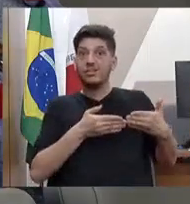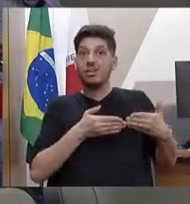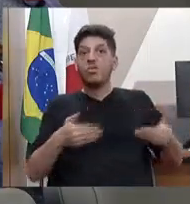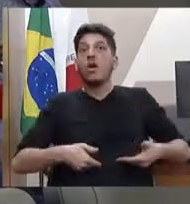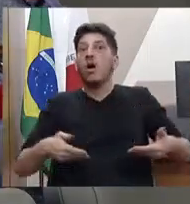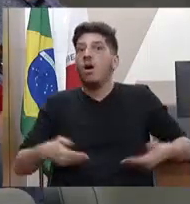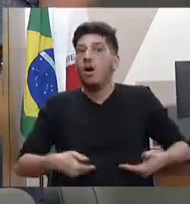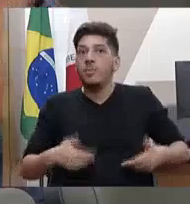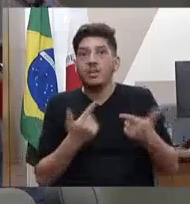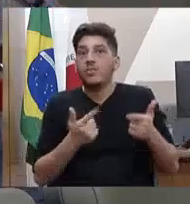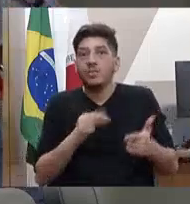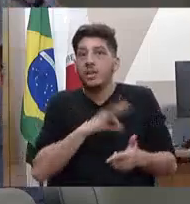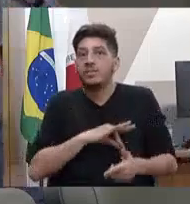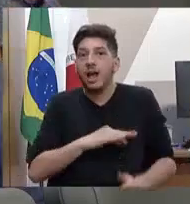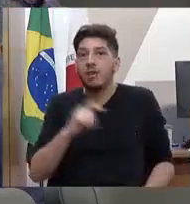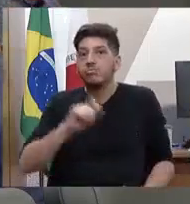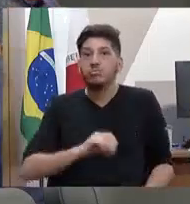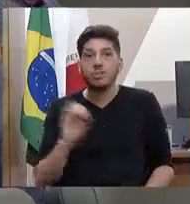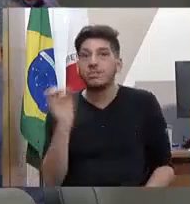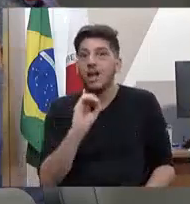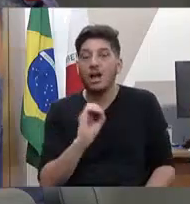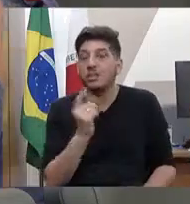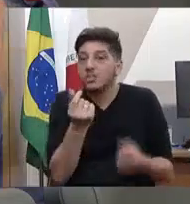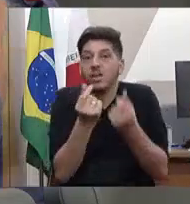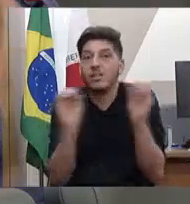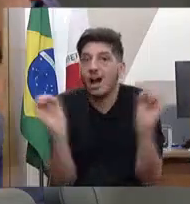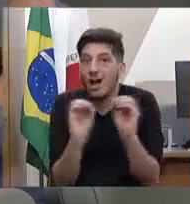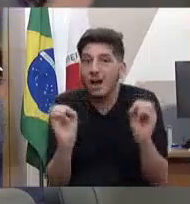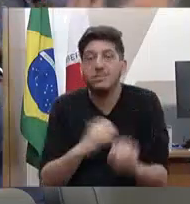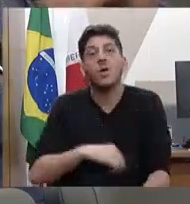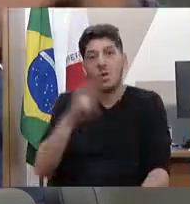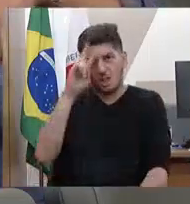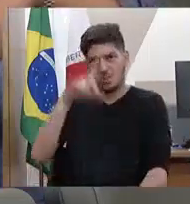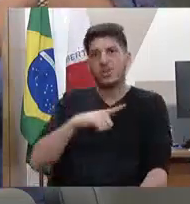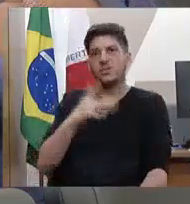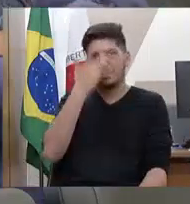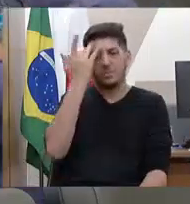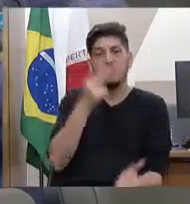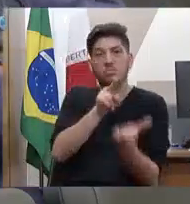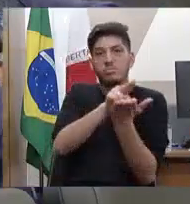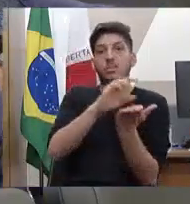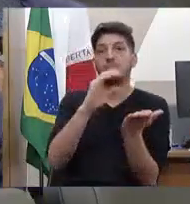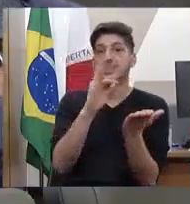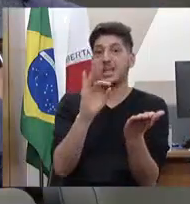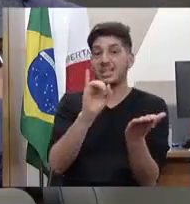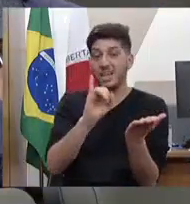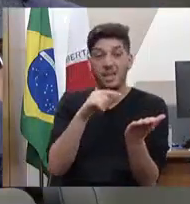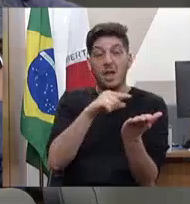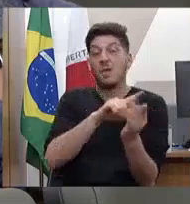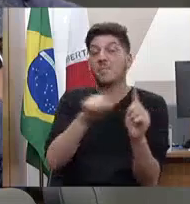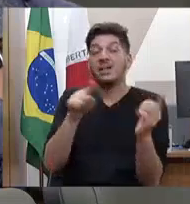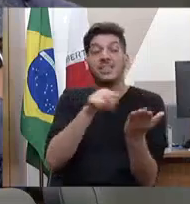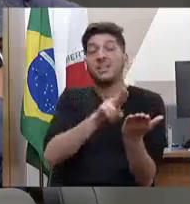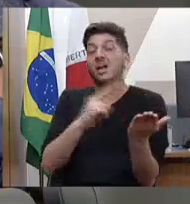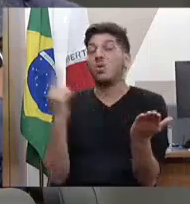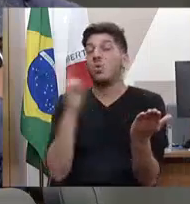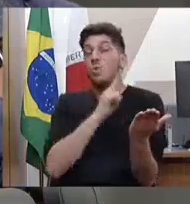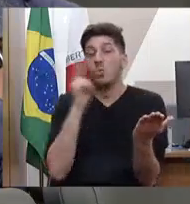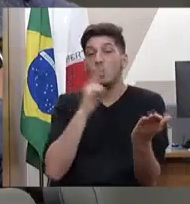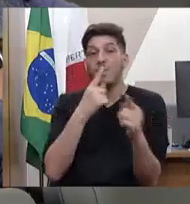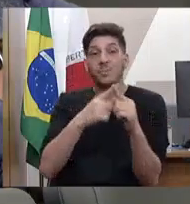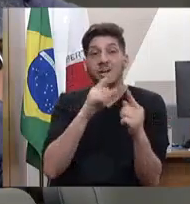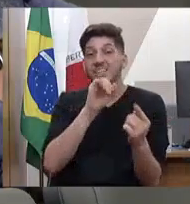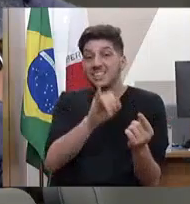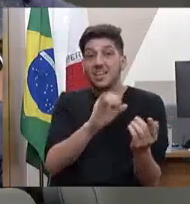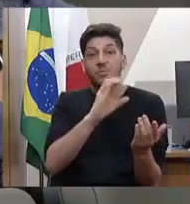a pandemia de um trabalhador que tava precisando e você tem mas ela tava desespero tão grande porque você tem ela